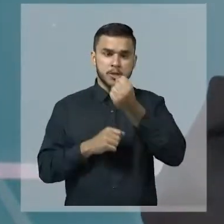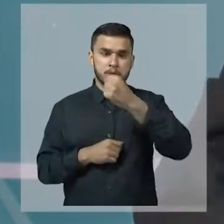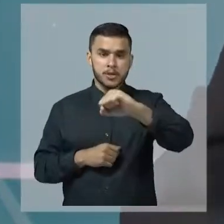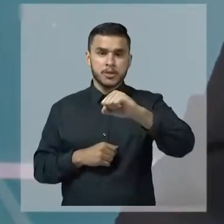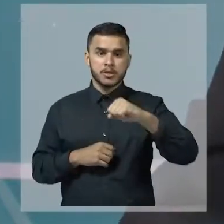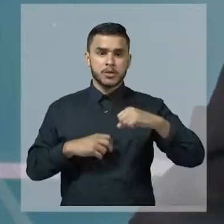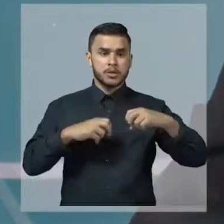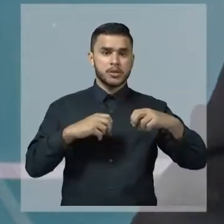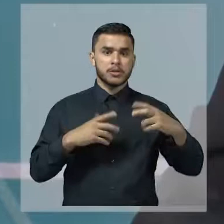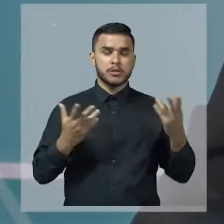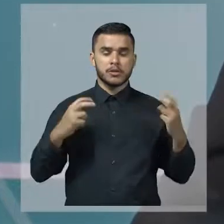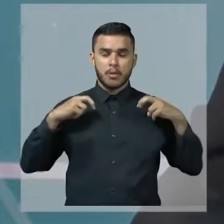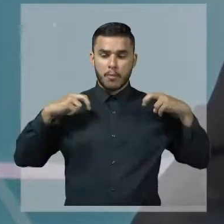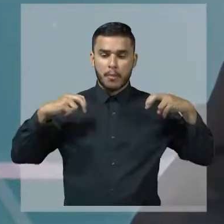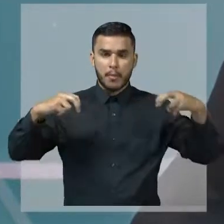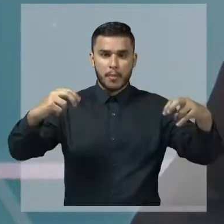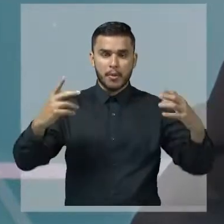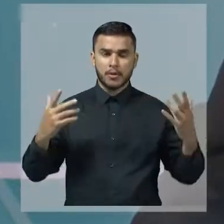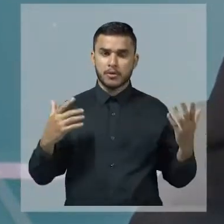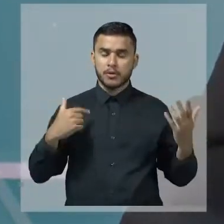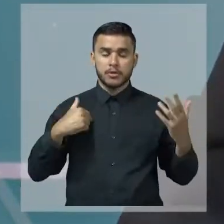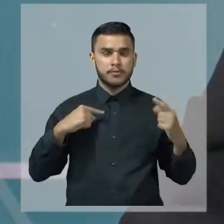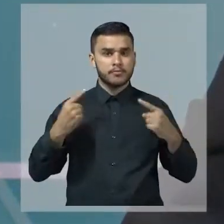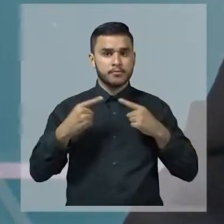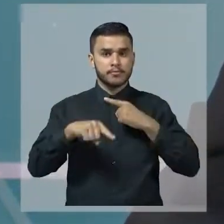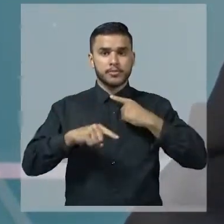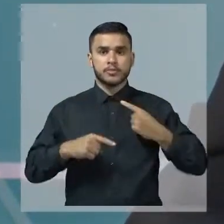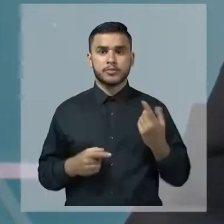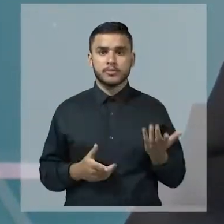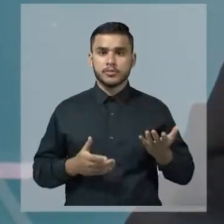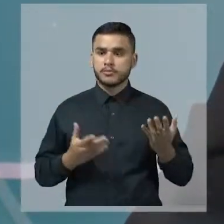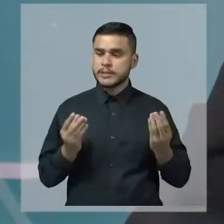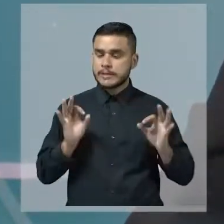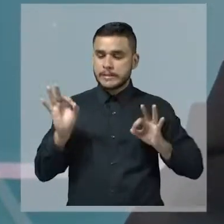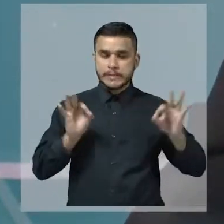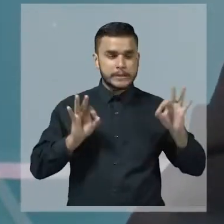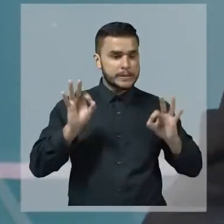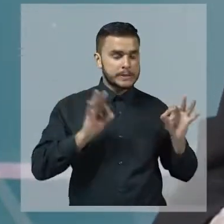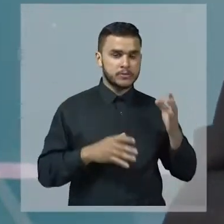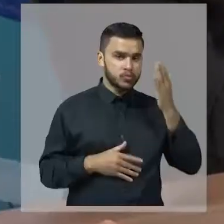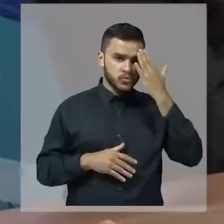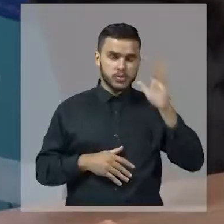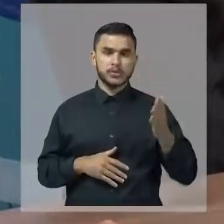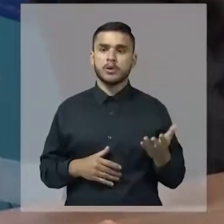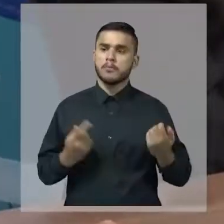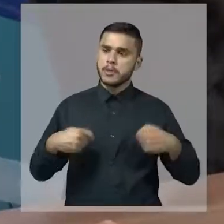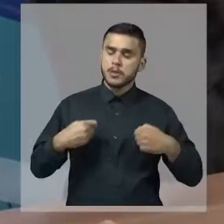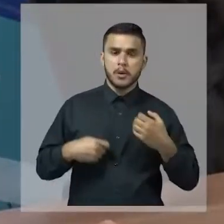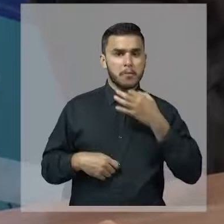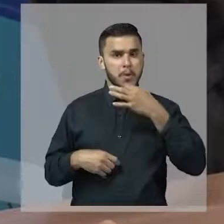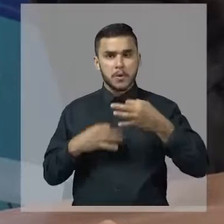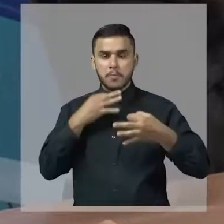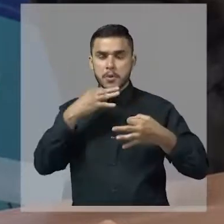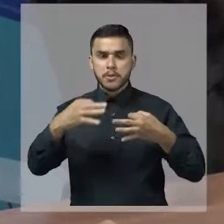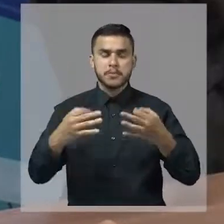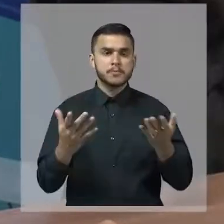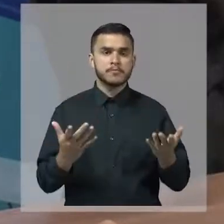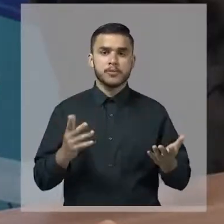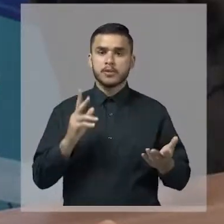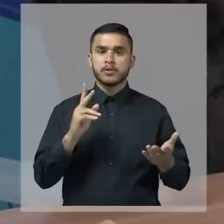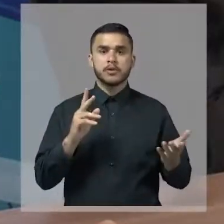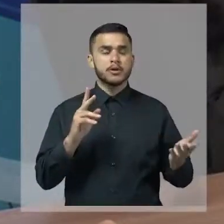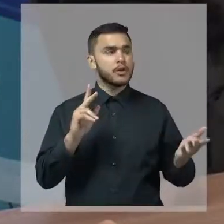nunca impetrei um habeas corpus. Não sei trabalhar com isto. Isso, todavia, não me tira